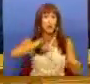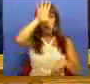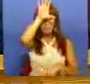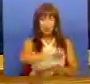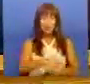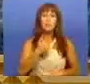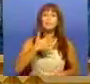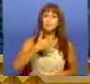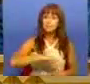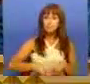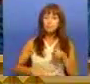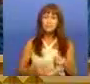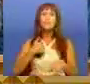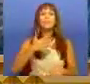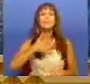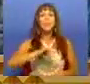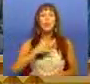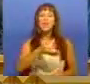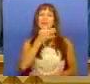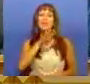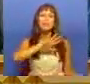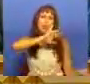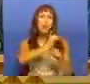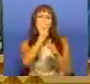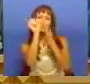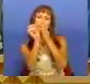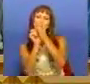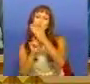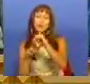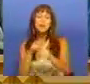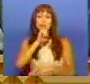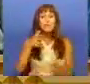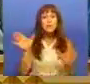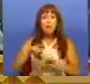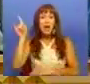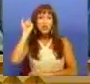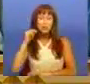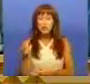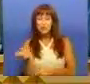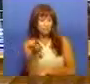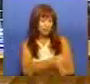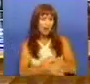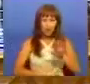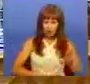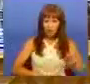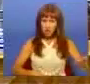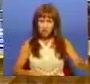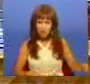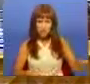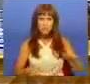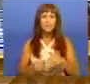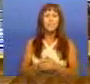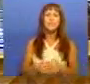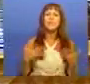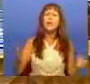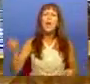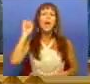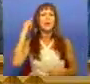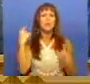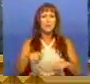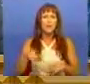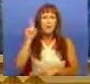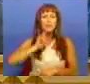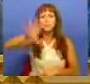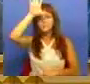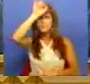eu queria falar de outros aspectos talvez mais importantes que estes. É muito importante que a